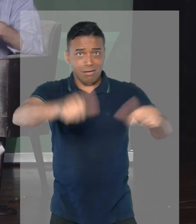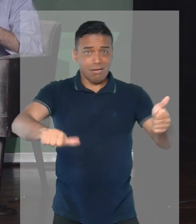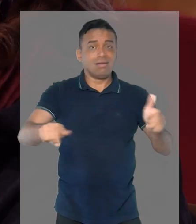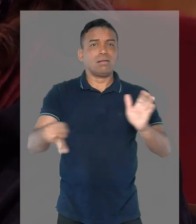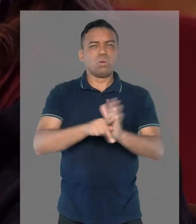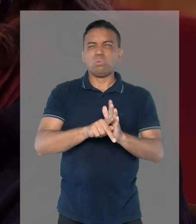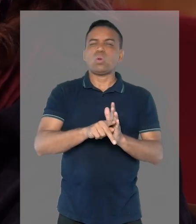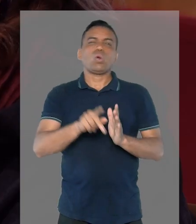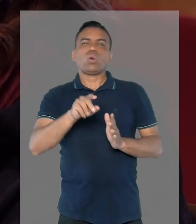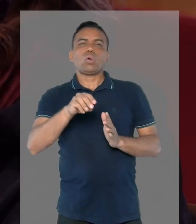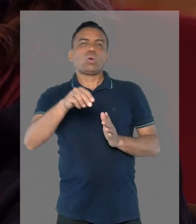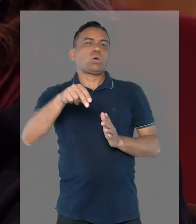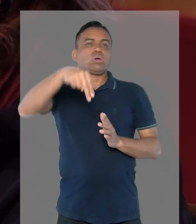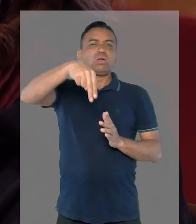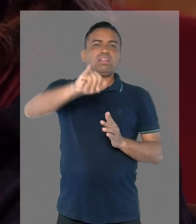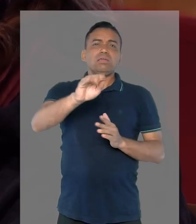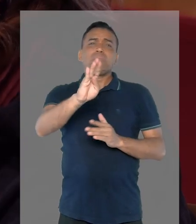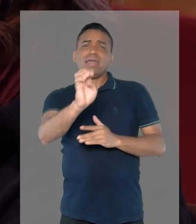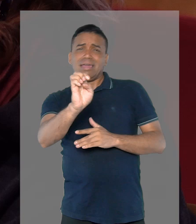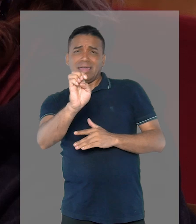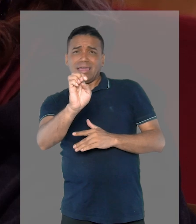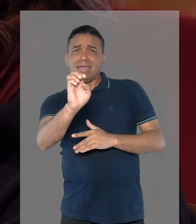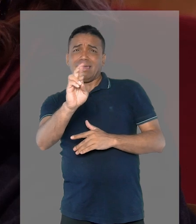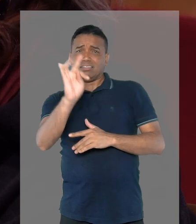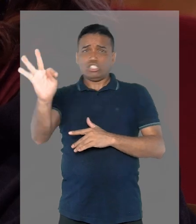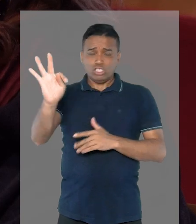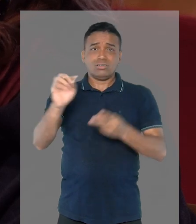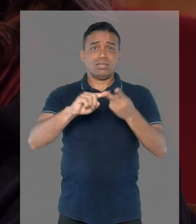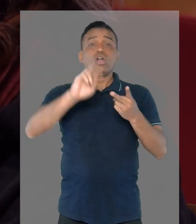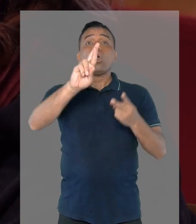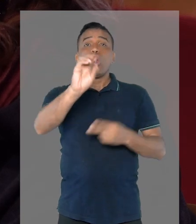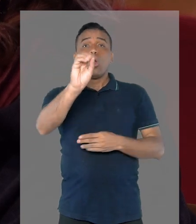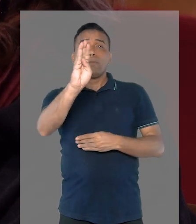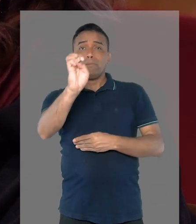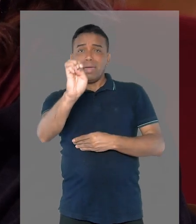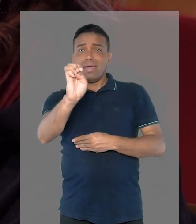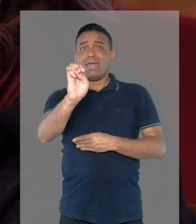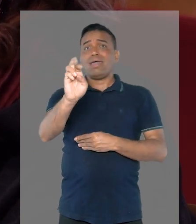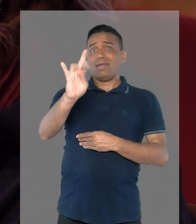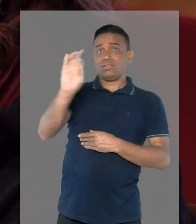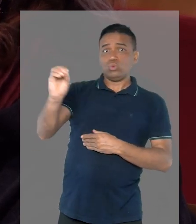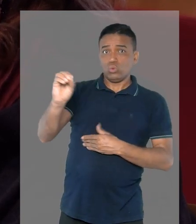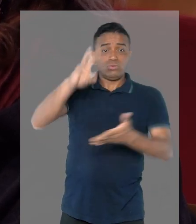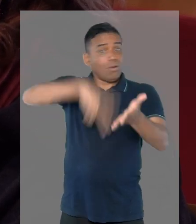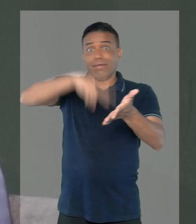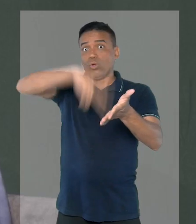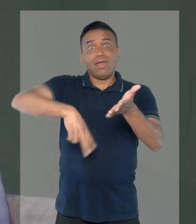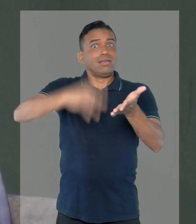foi o Wilbert Salgueiro e o Roberto Said. Então, fica o agradecimento a todo mundo que foi lendo esse tempo todo.